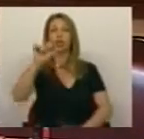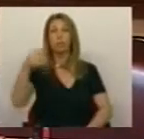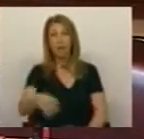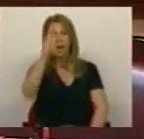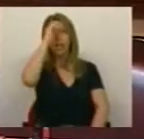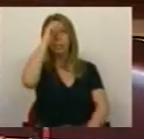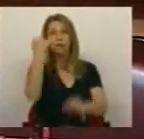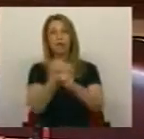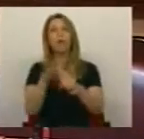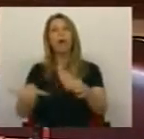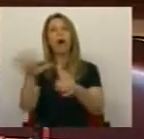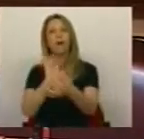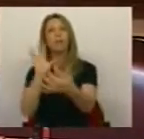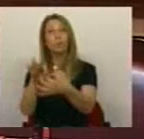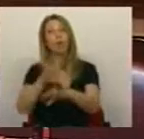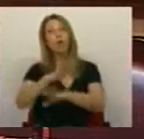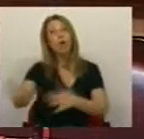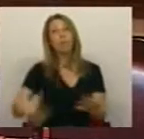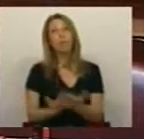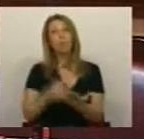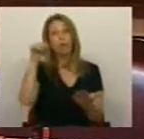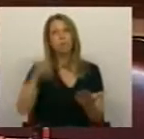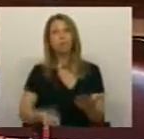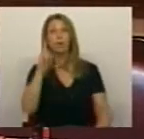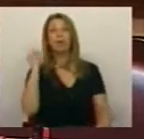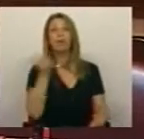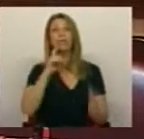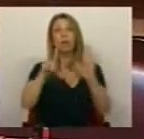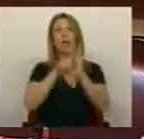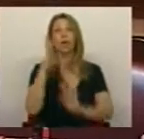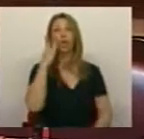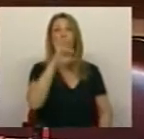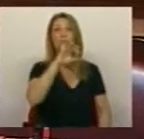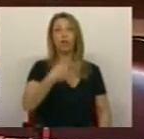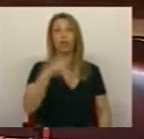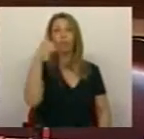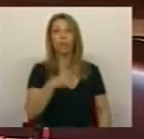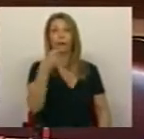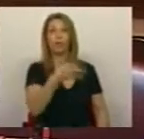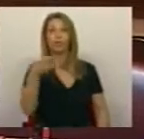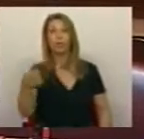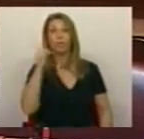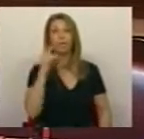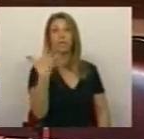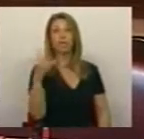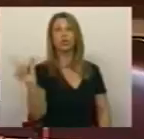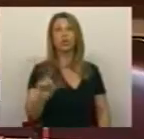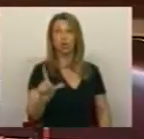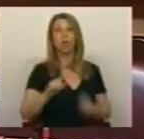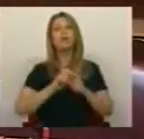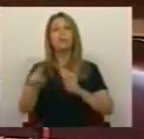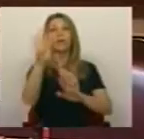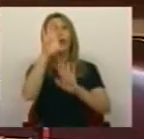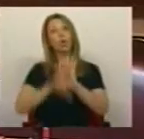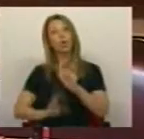trabalhadores desta área. Por isso, propusemos já a revisão da Lei nº 89/99, de 5 de julho, que define as condições